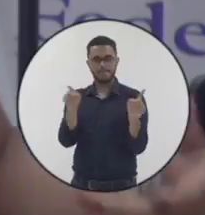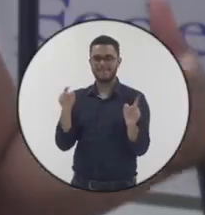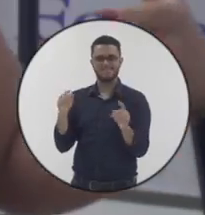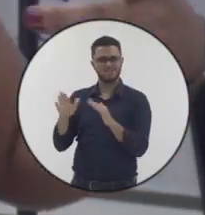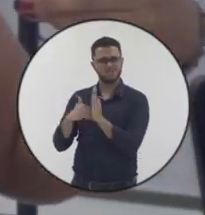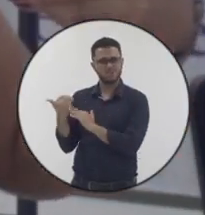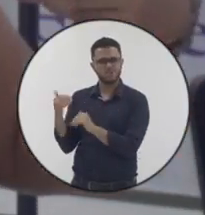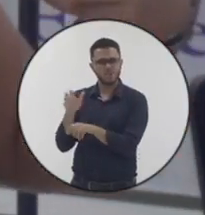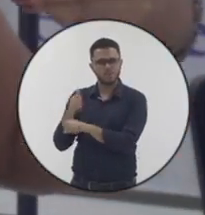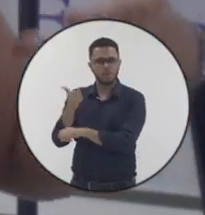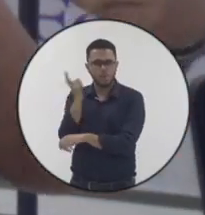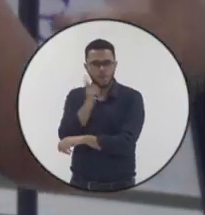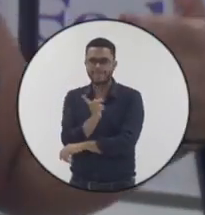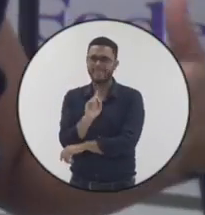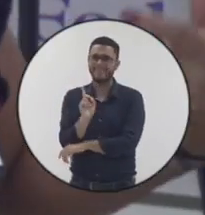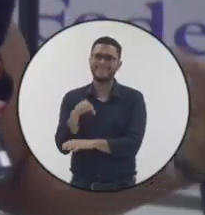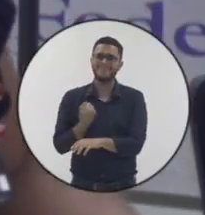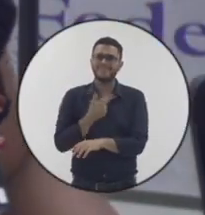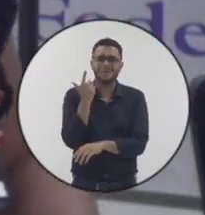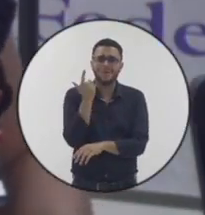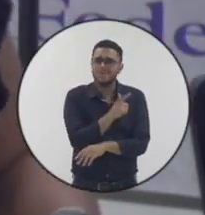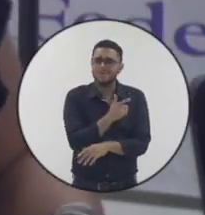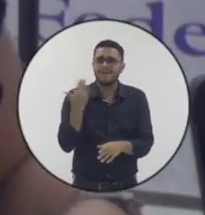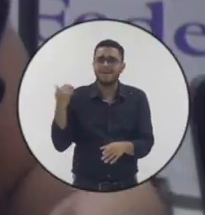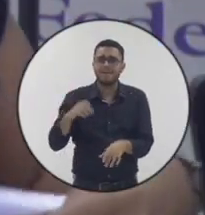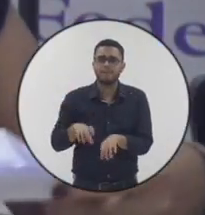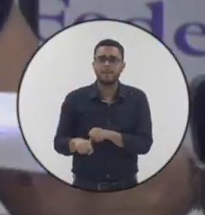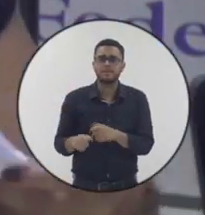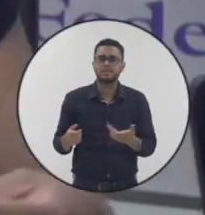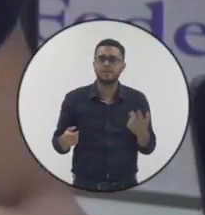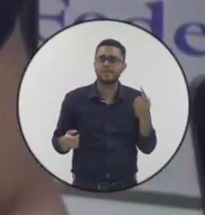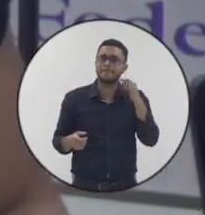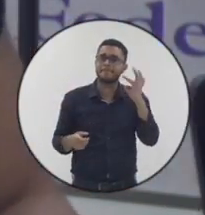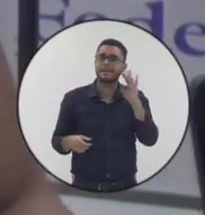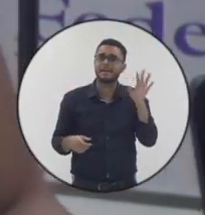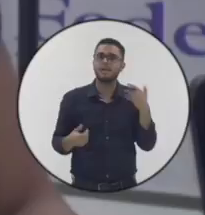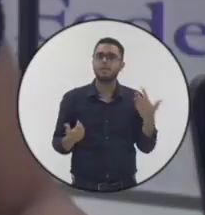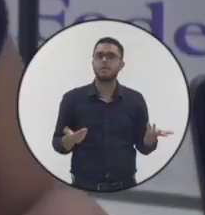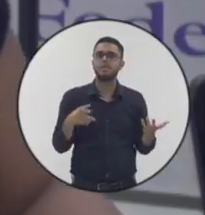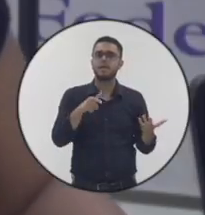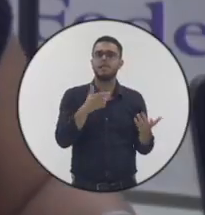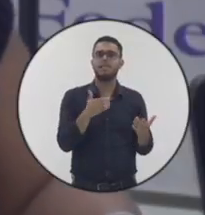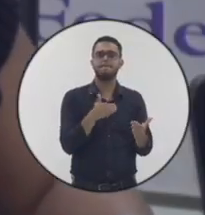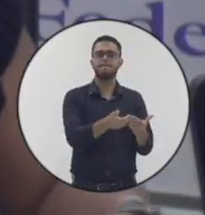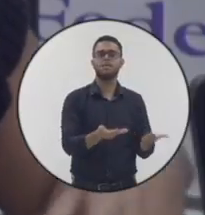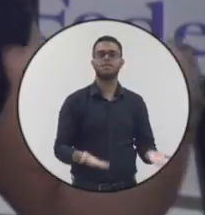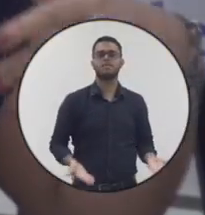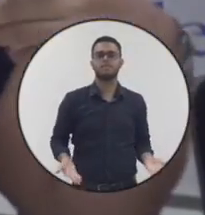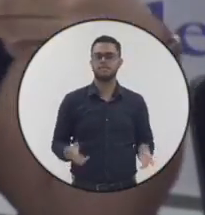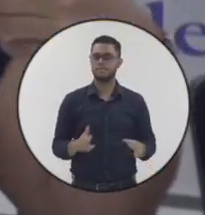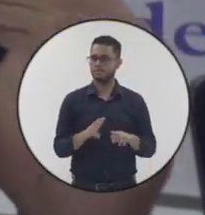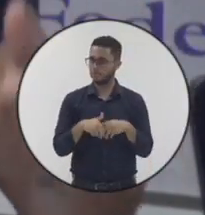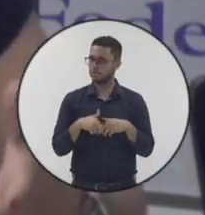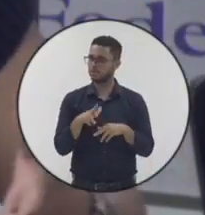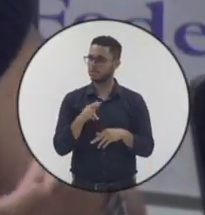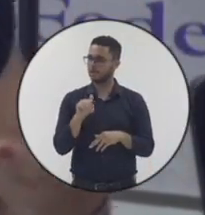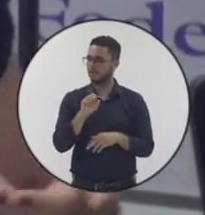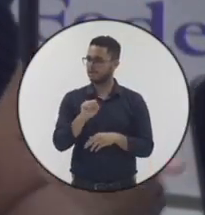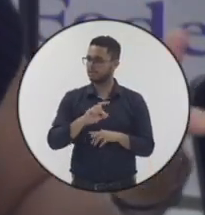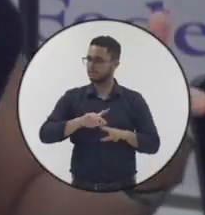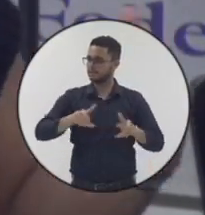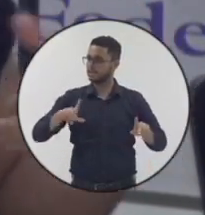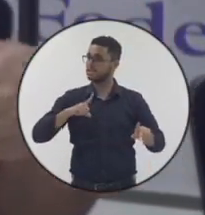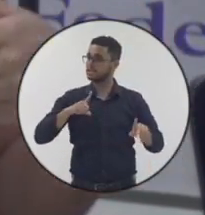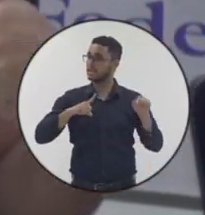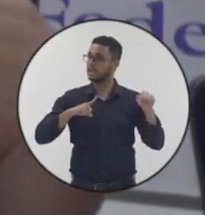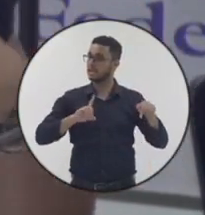aqui, a gente não tem acesso a isso na nossa formação. Imagine na hora que a gente está no serviço de ponta. Então, aí, o CREAS da diversidade existe aqui